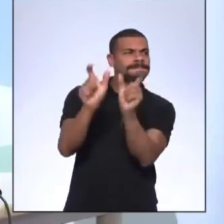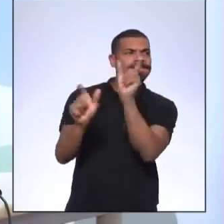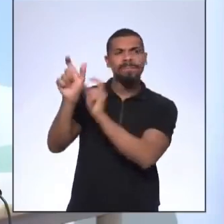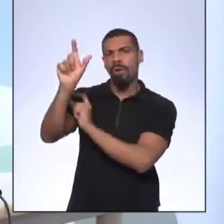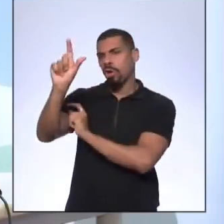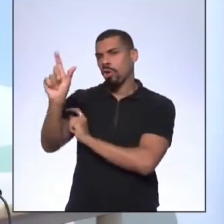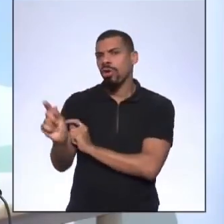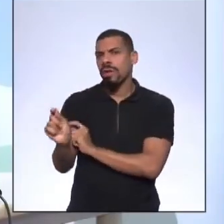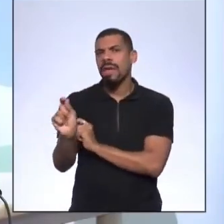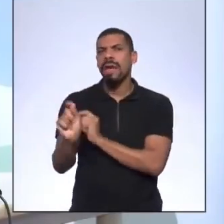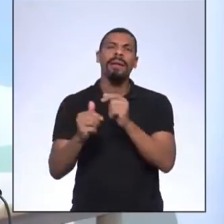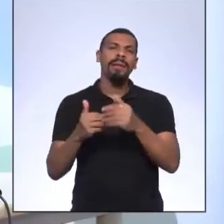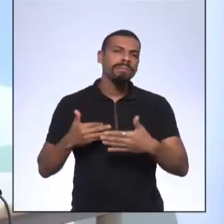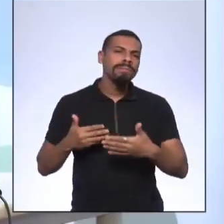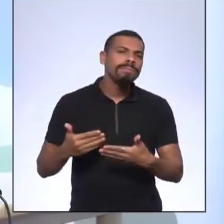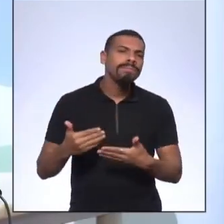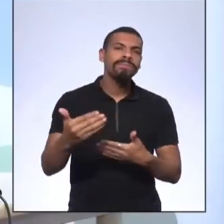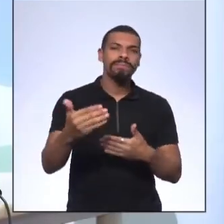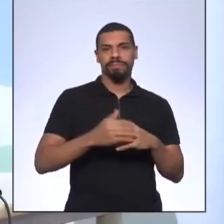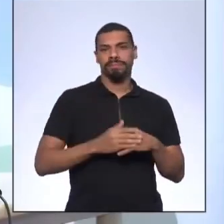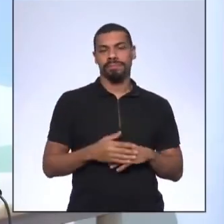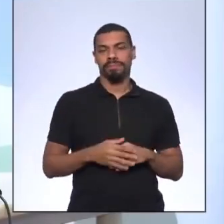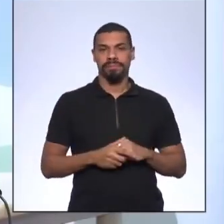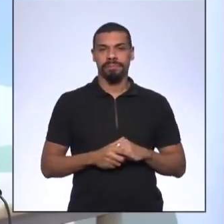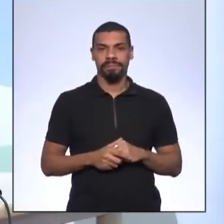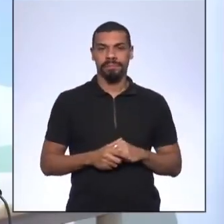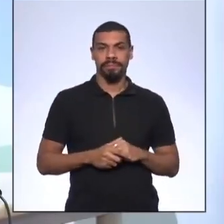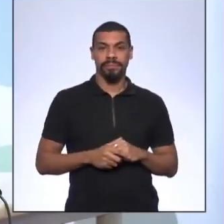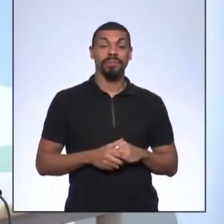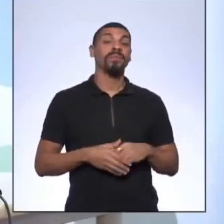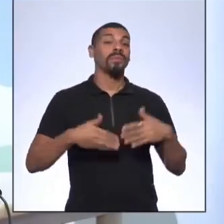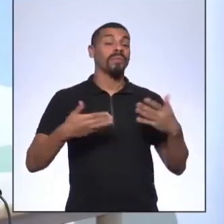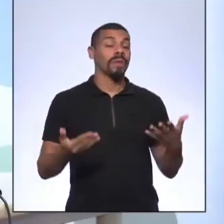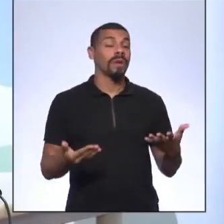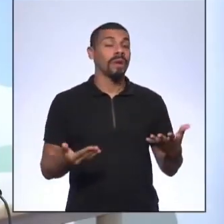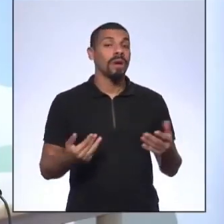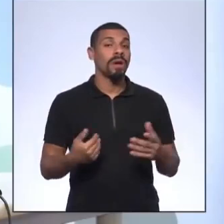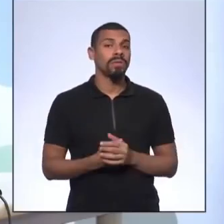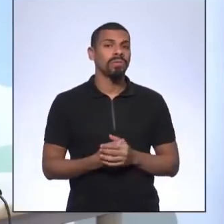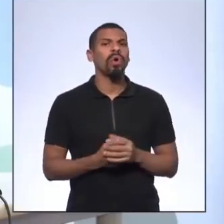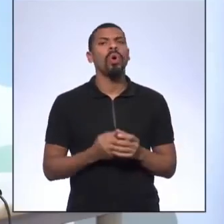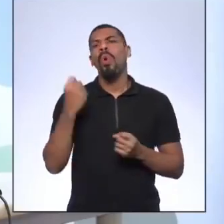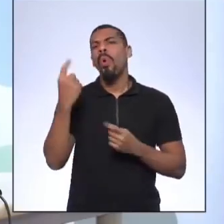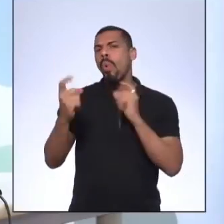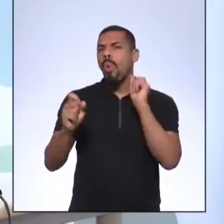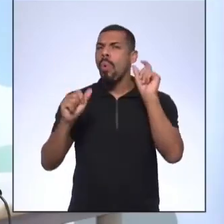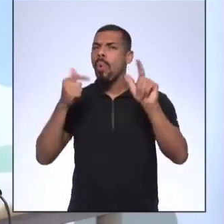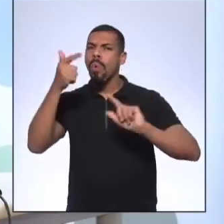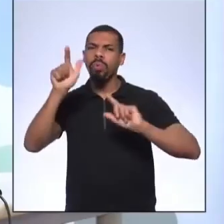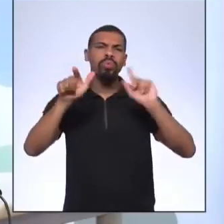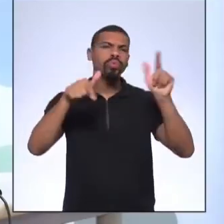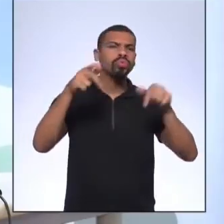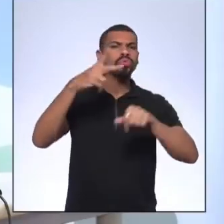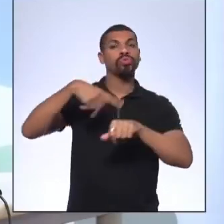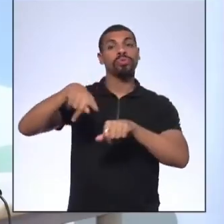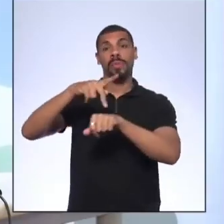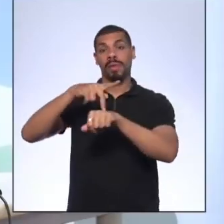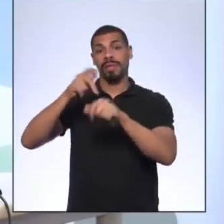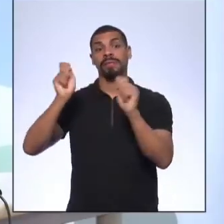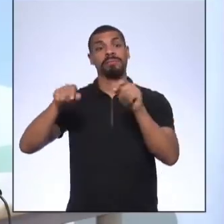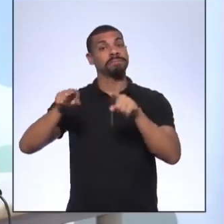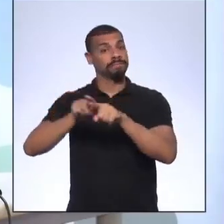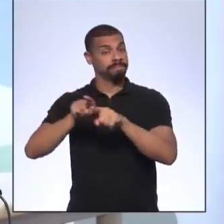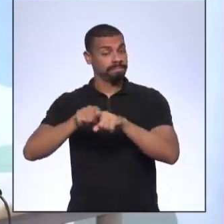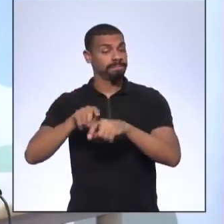se perpetuou até a Idade Moderna. Tá? Então, assim, outros países que também gostariam